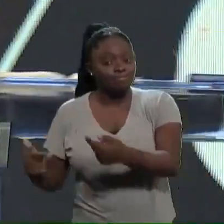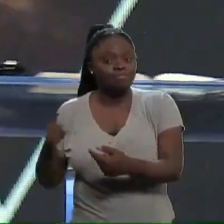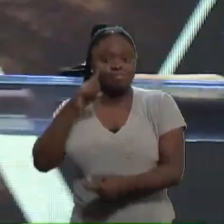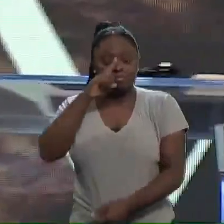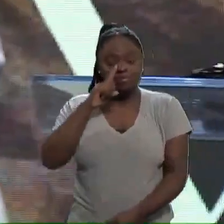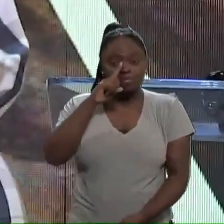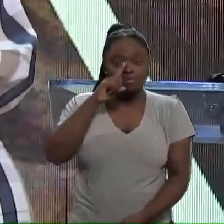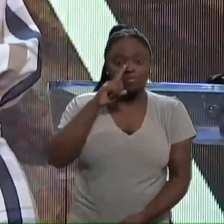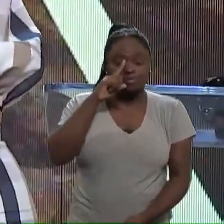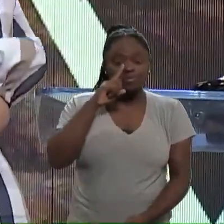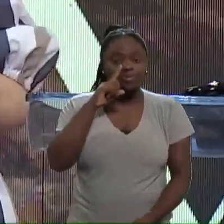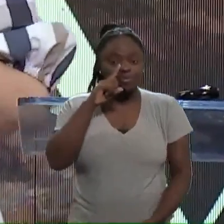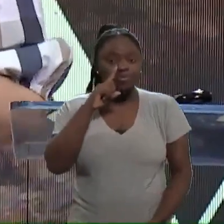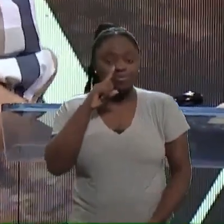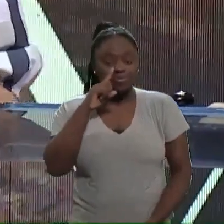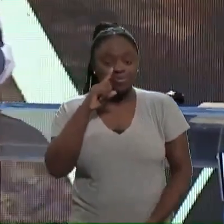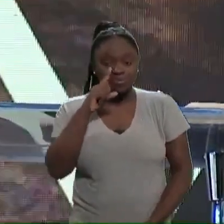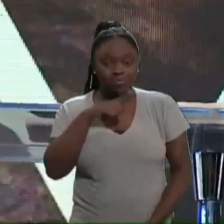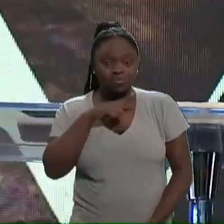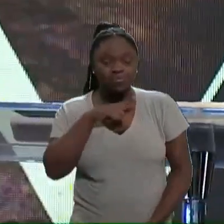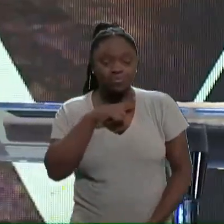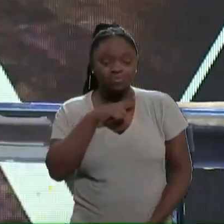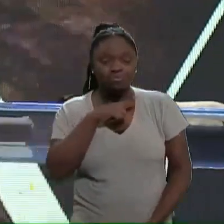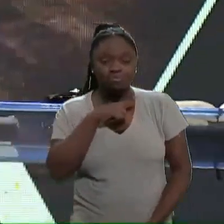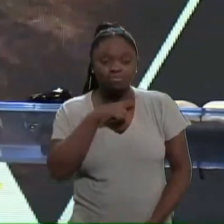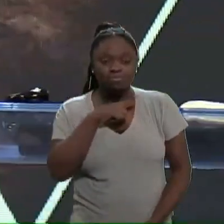de afundar.